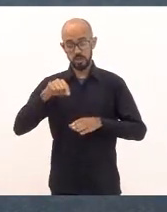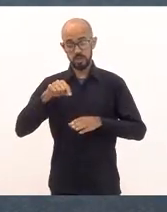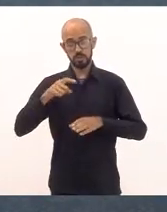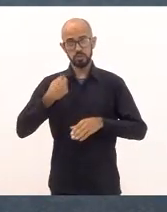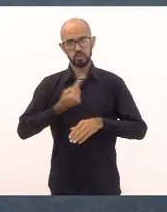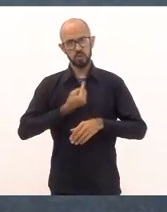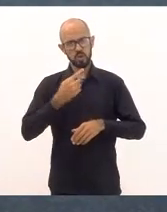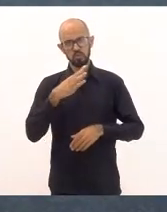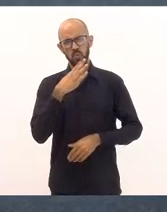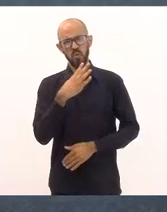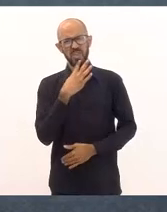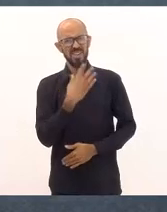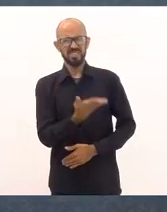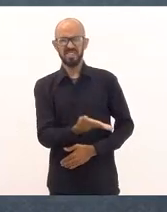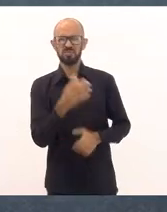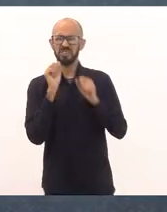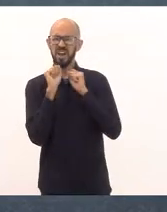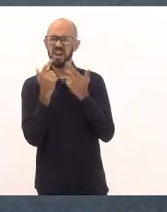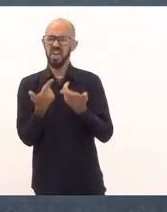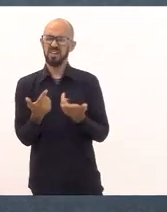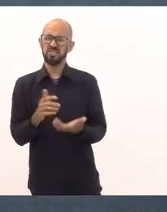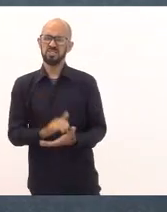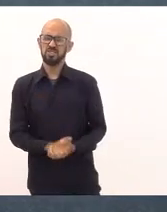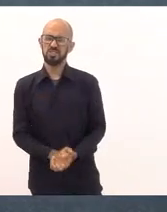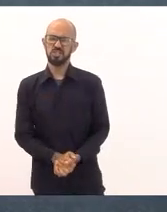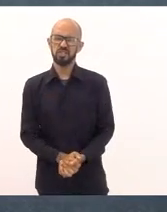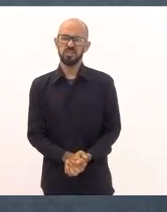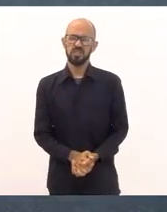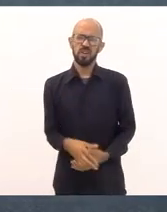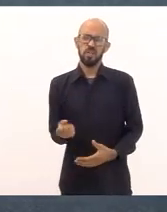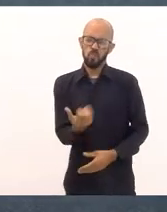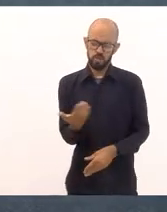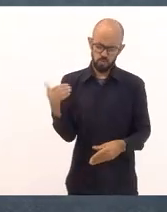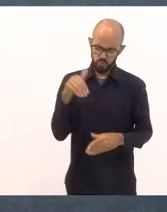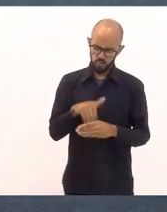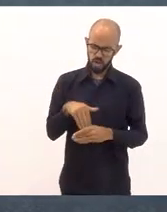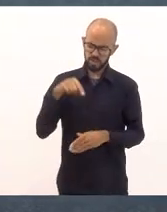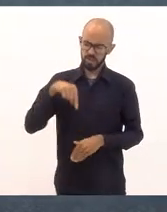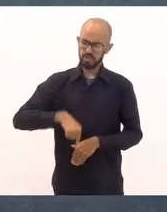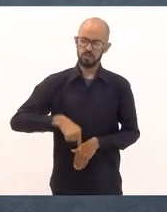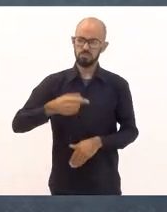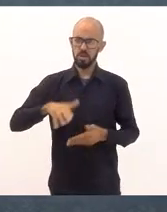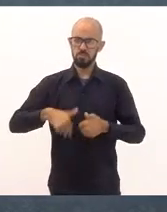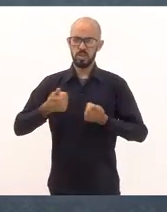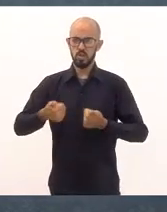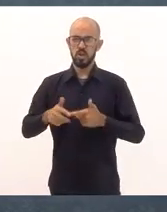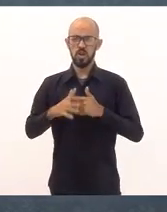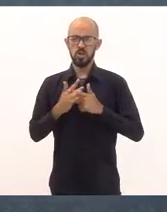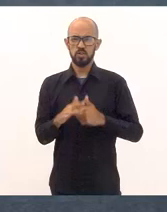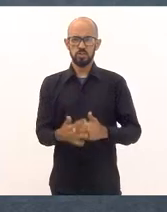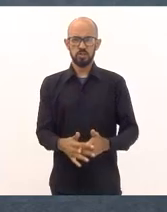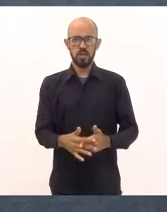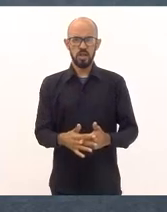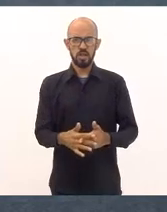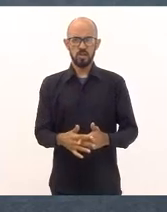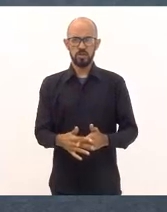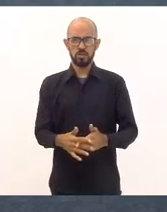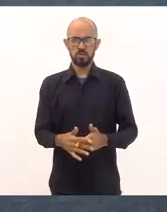casa. Quando vota aqui para melhorar as condições dos